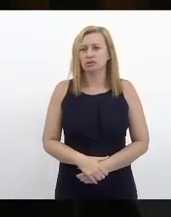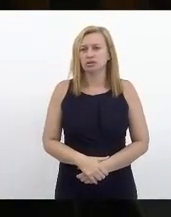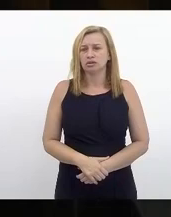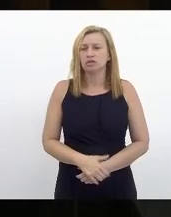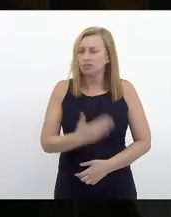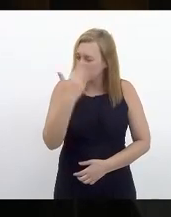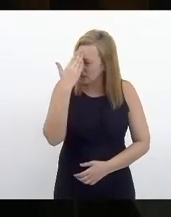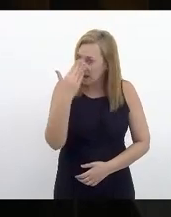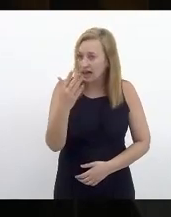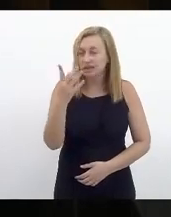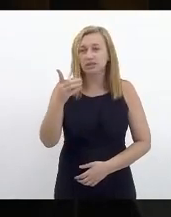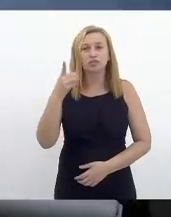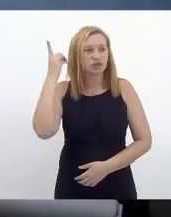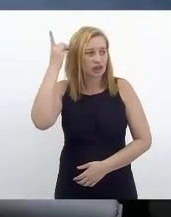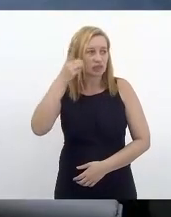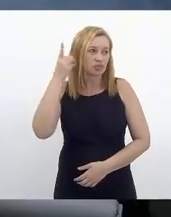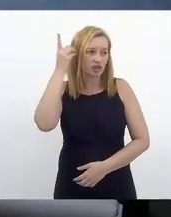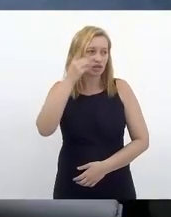Muito obrigado, senhora deputada.